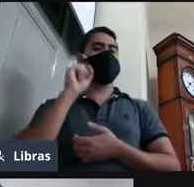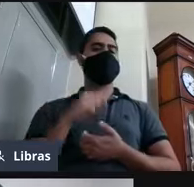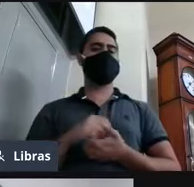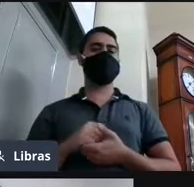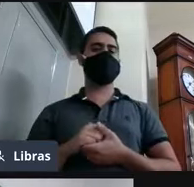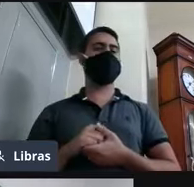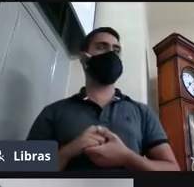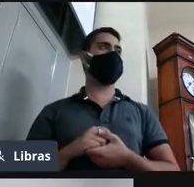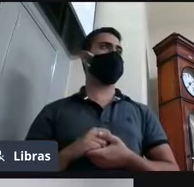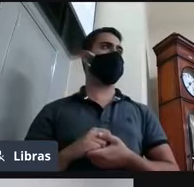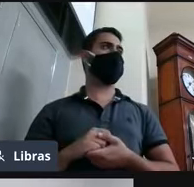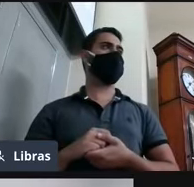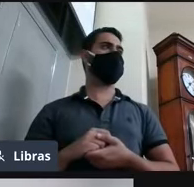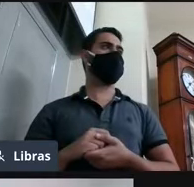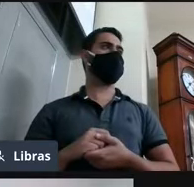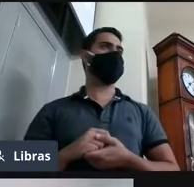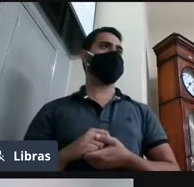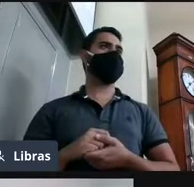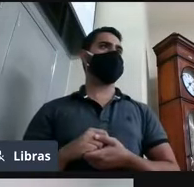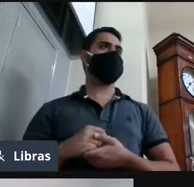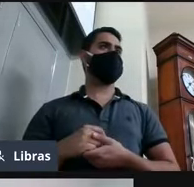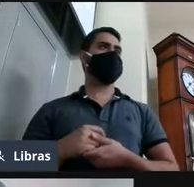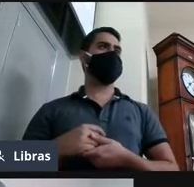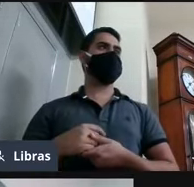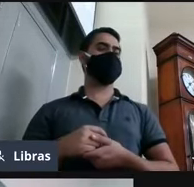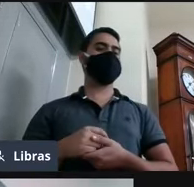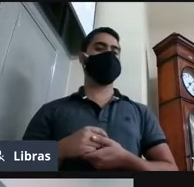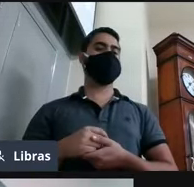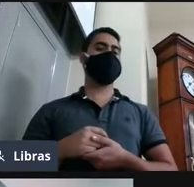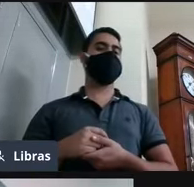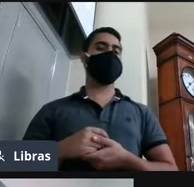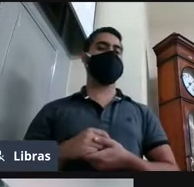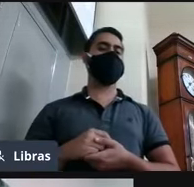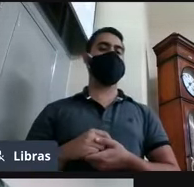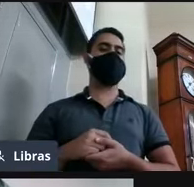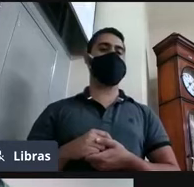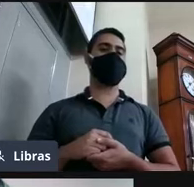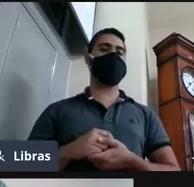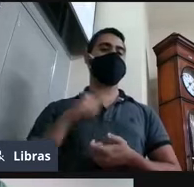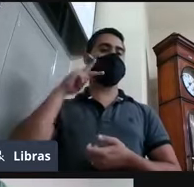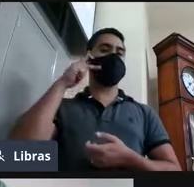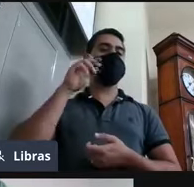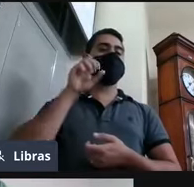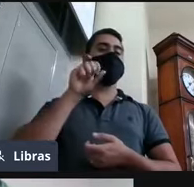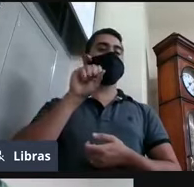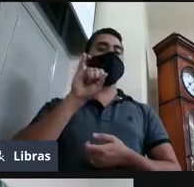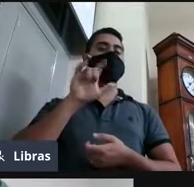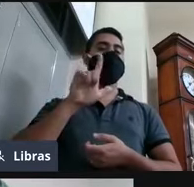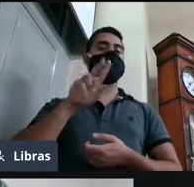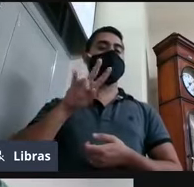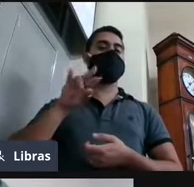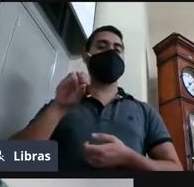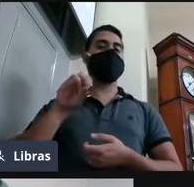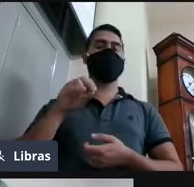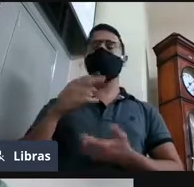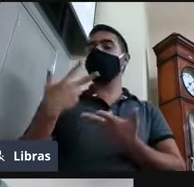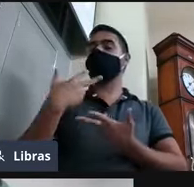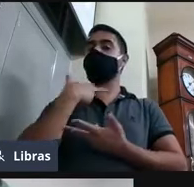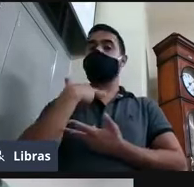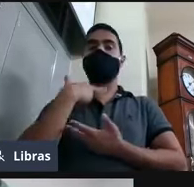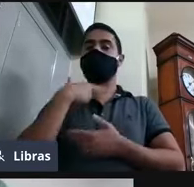aqui, realmente, o vereador Silvio Graça, ele é